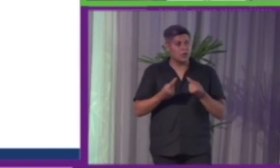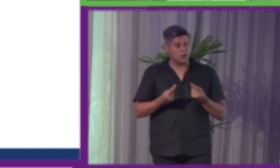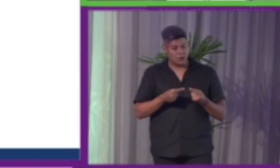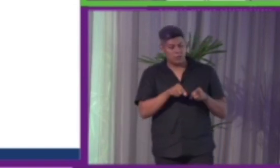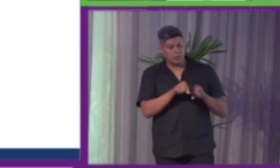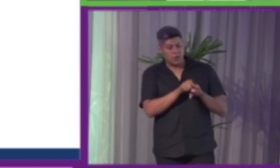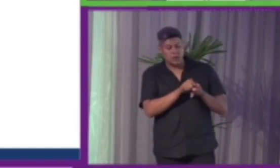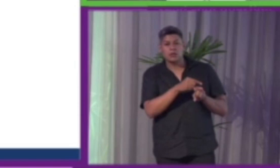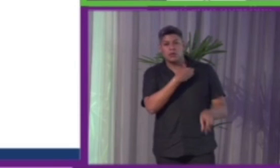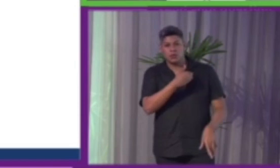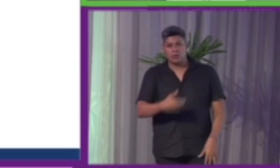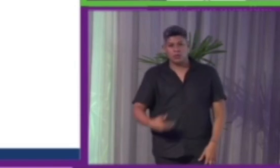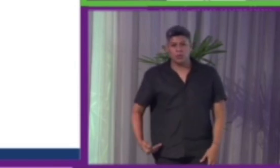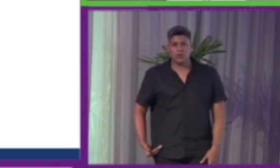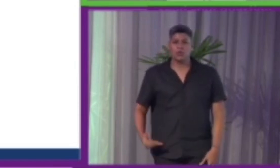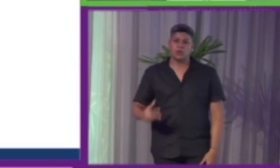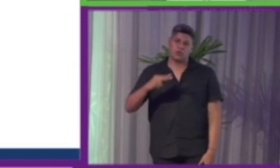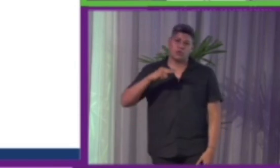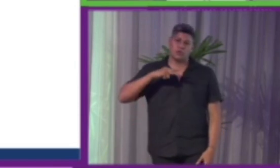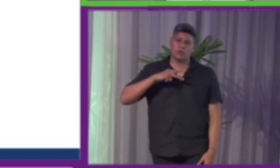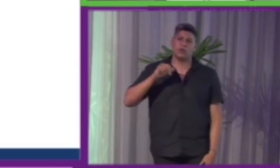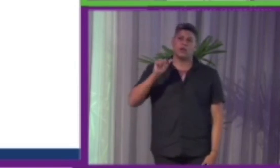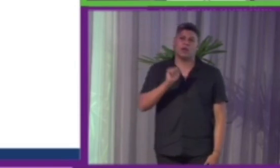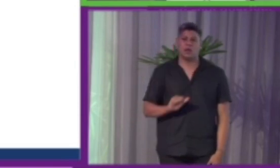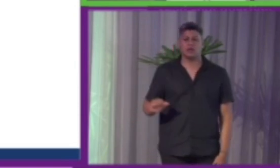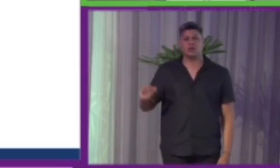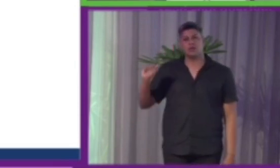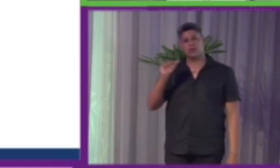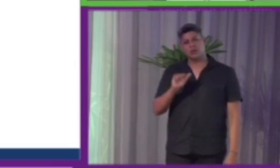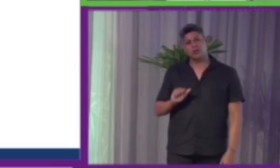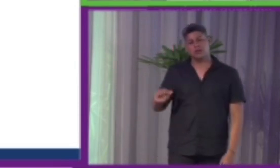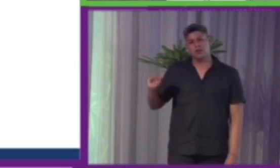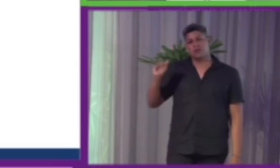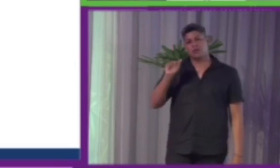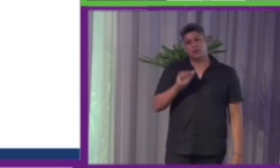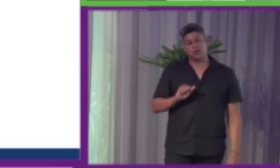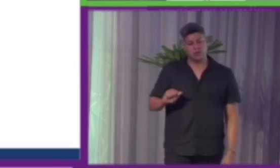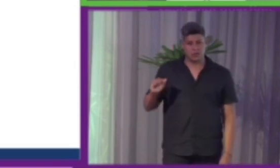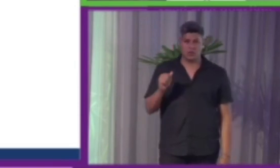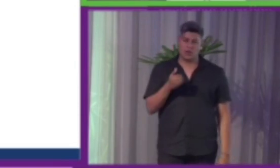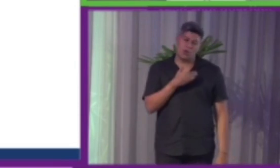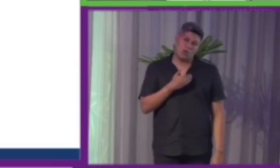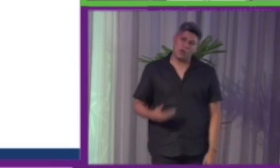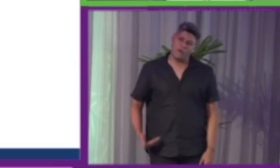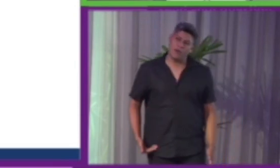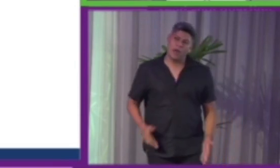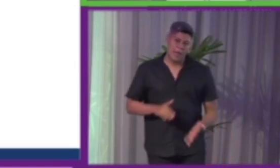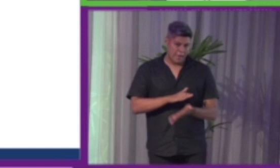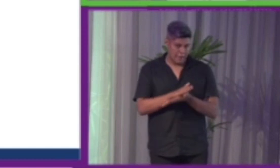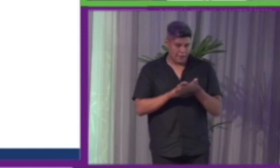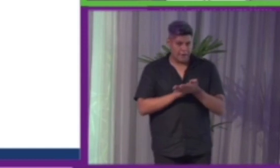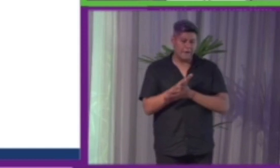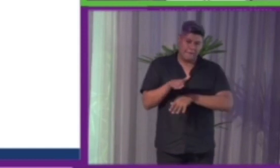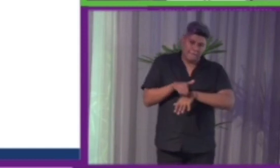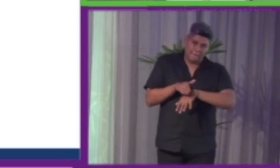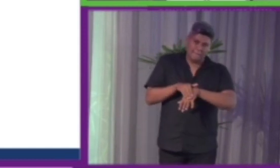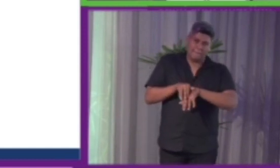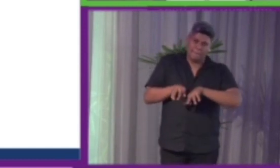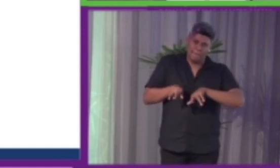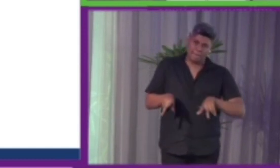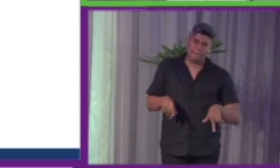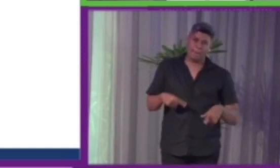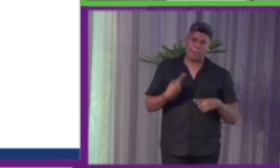parcerias público-privadas, de associações não governamentais, que realmente façam diferença. Porque aqui a gente